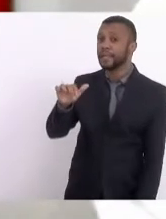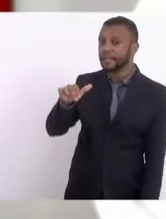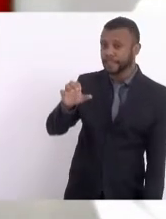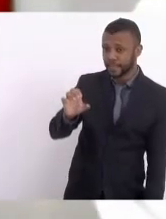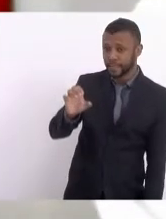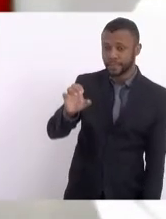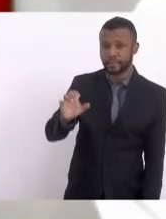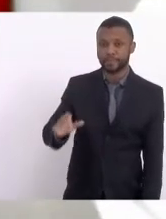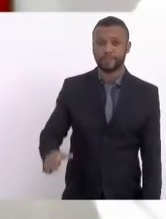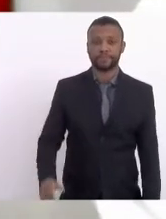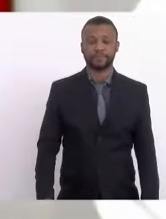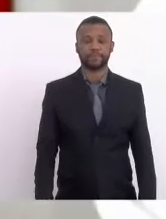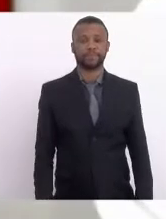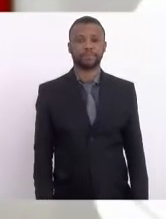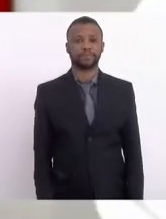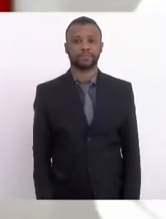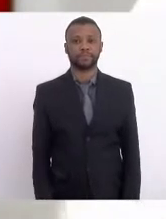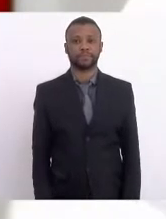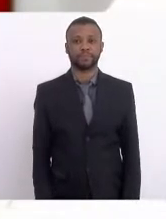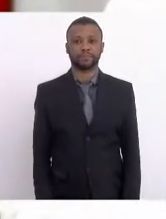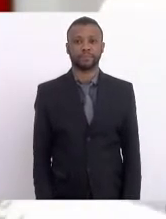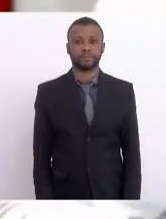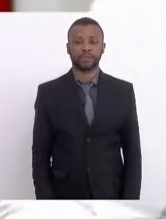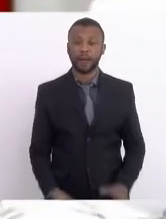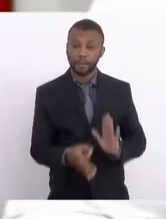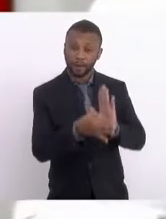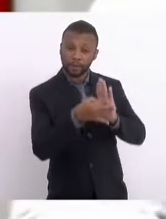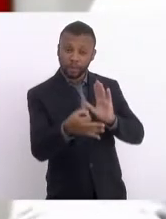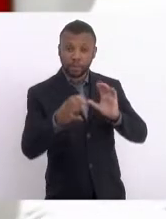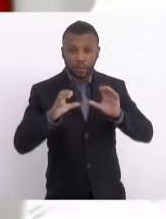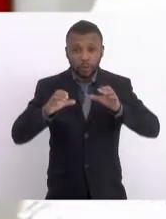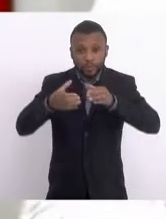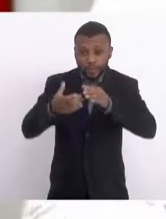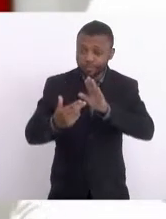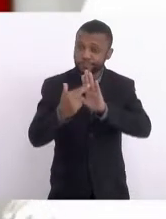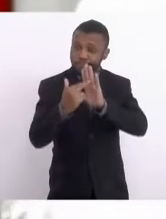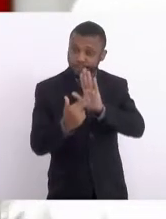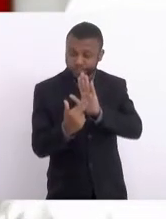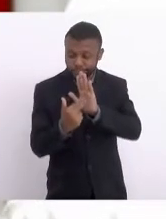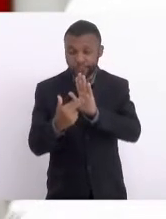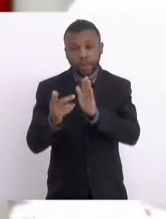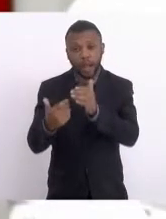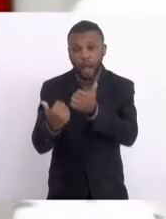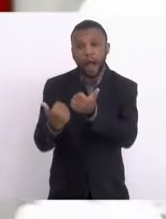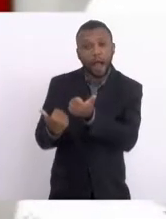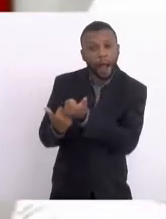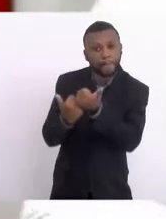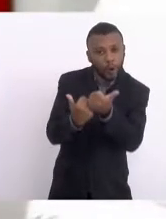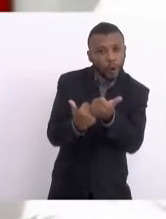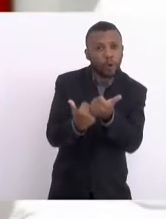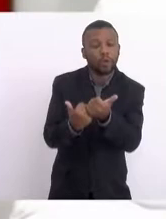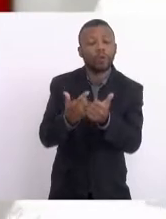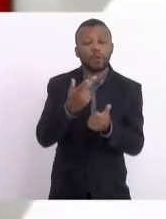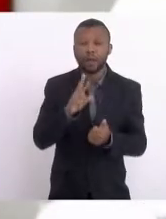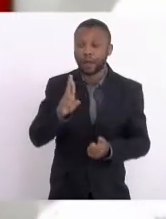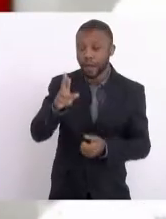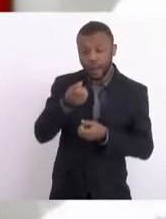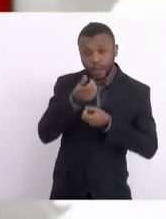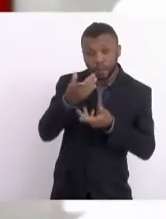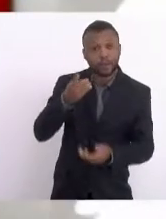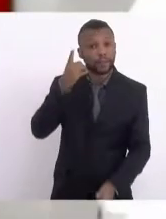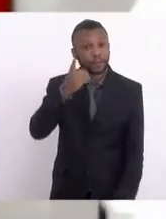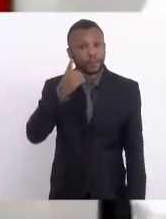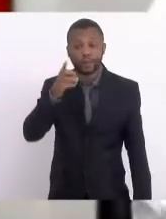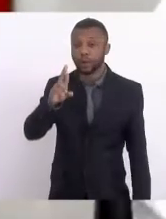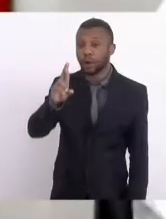Zimmermann. Pareceres da Comissão de Normas Internas e Proposições Externas favorável. Relator, deputado Rosenberg Vieira. Em discussão,